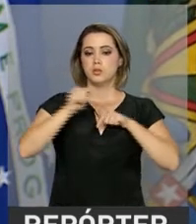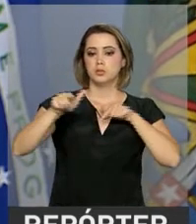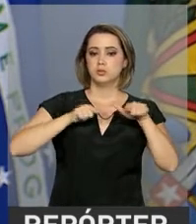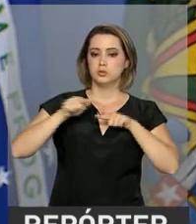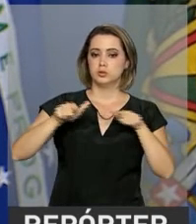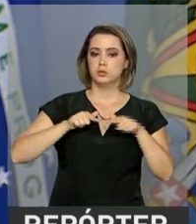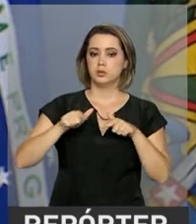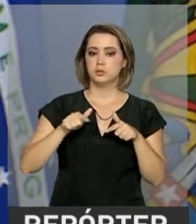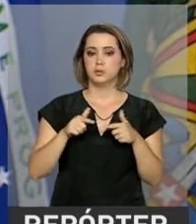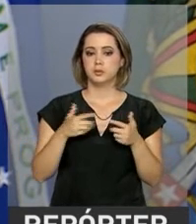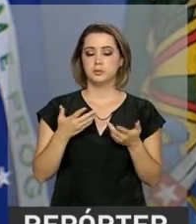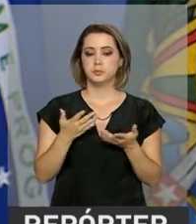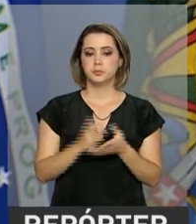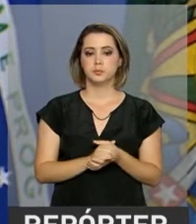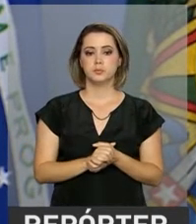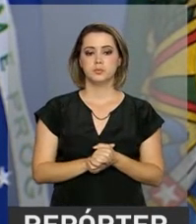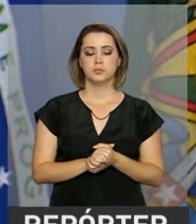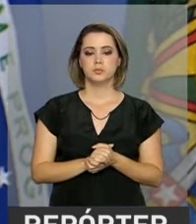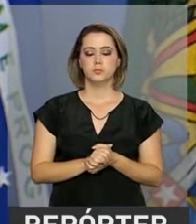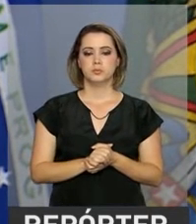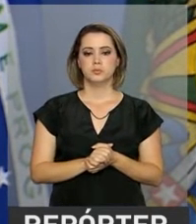empregos